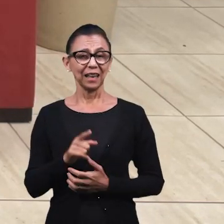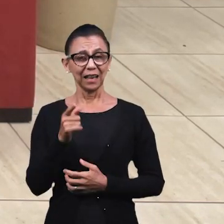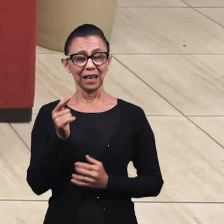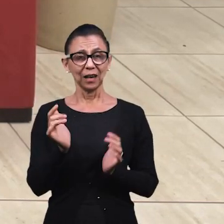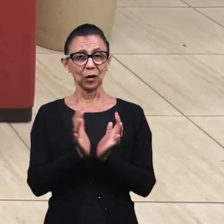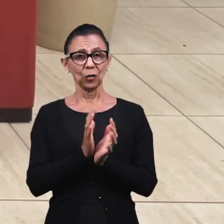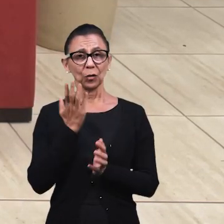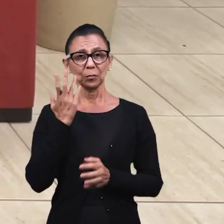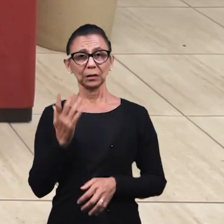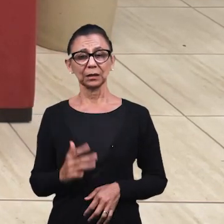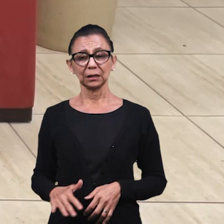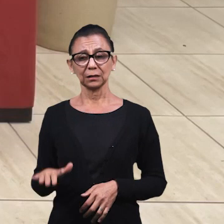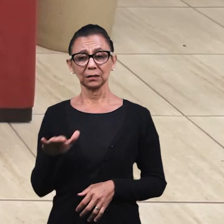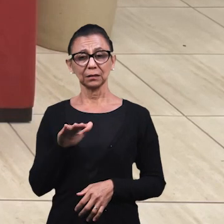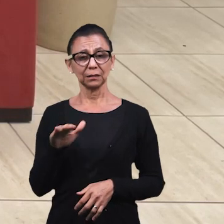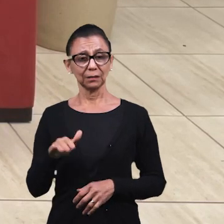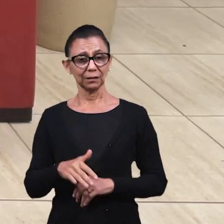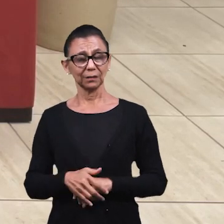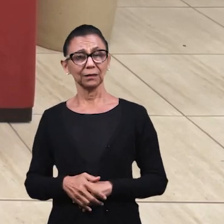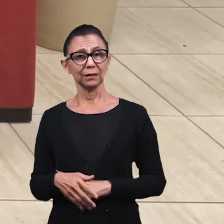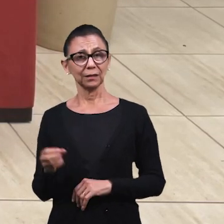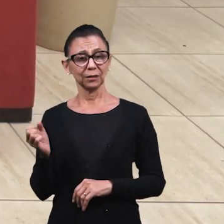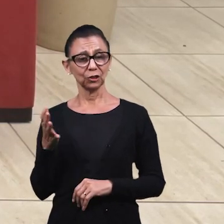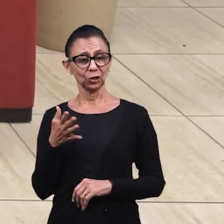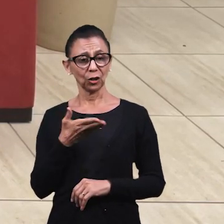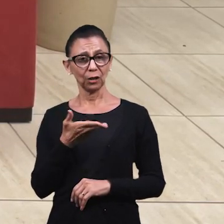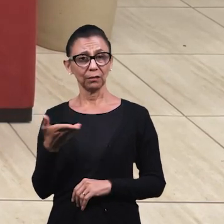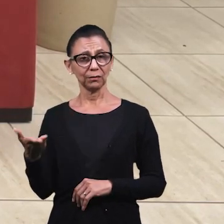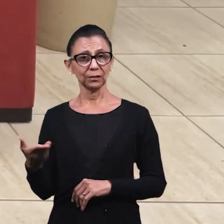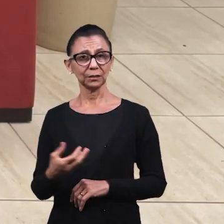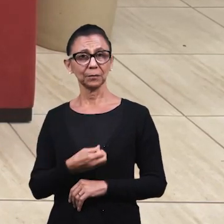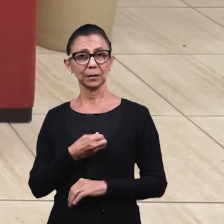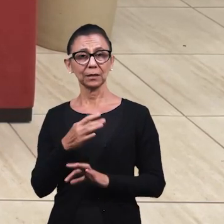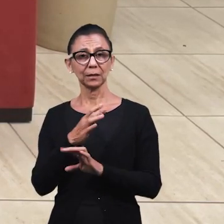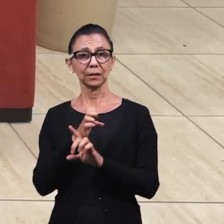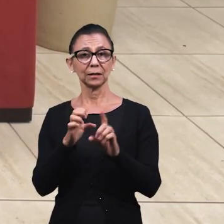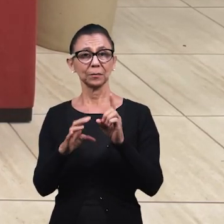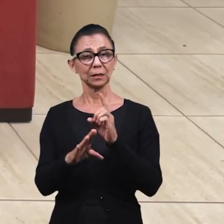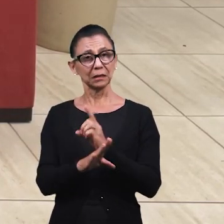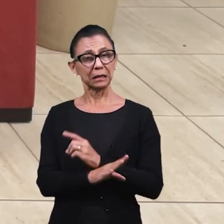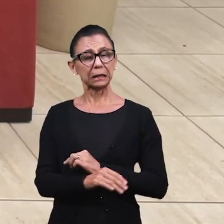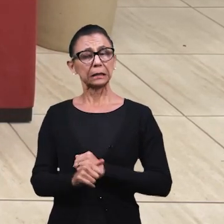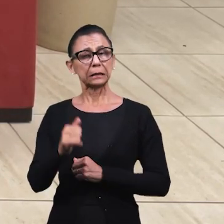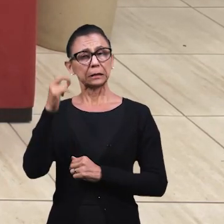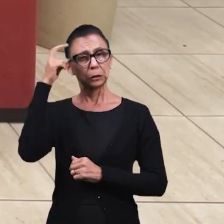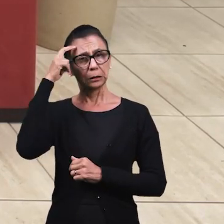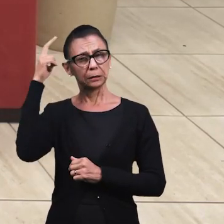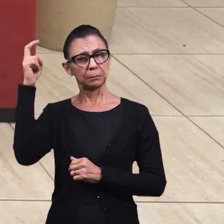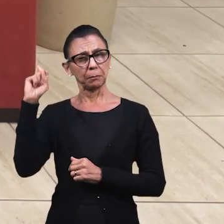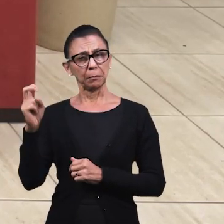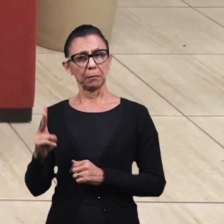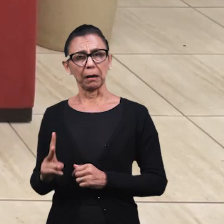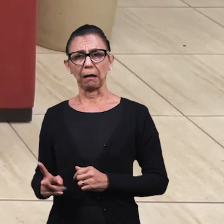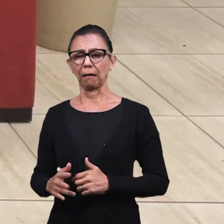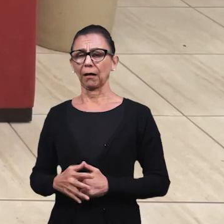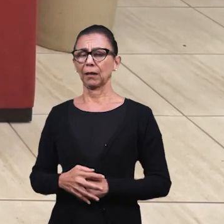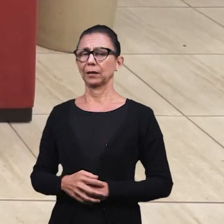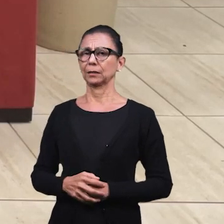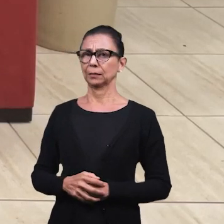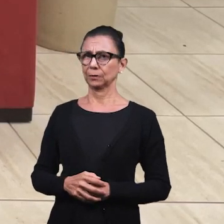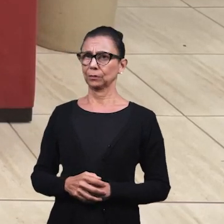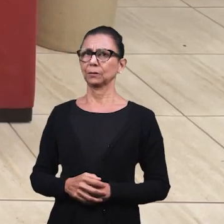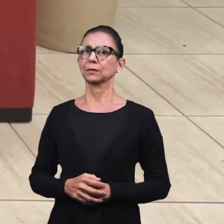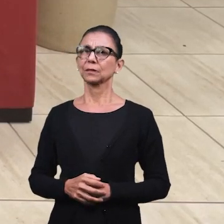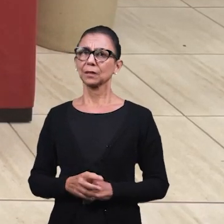ver essa nova geração de crianças, essa geração de classes que estão participando da EBD. Eles sabem a